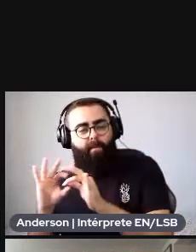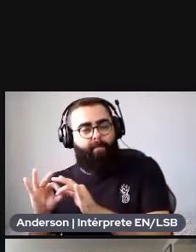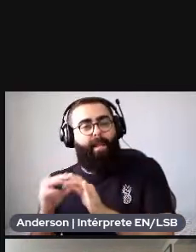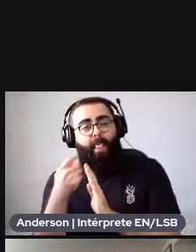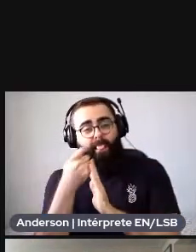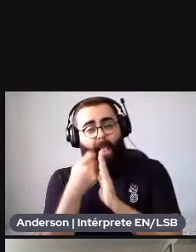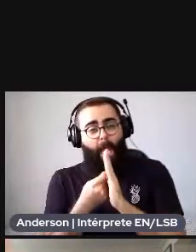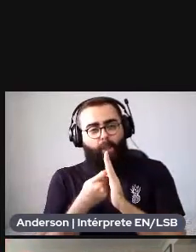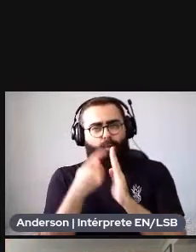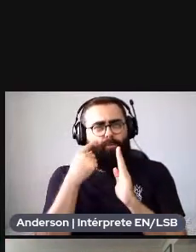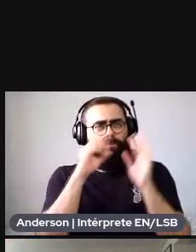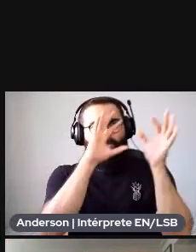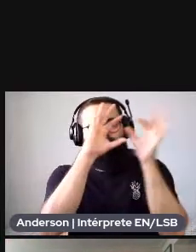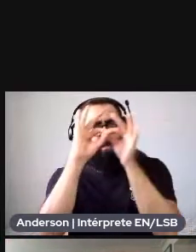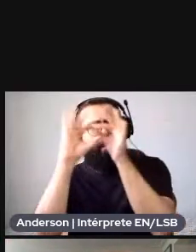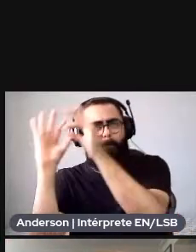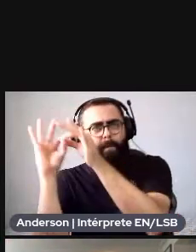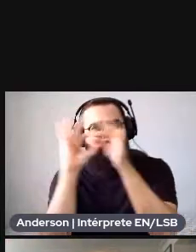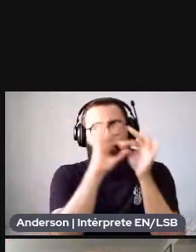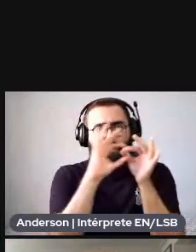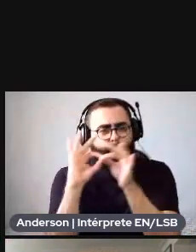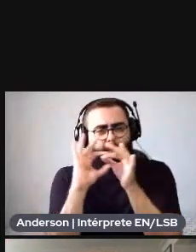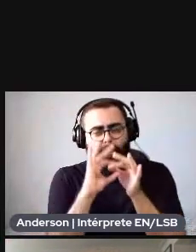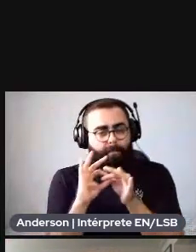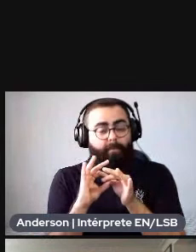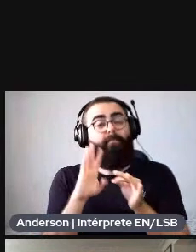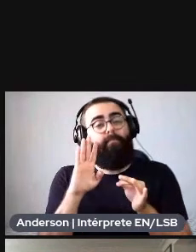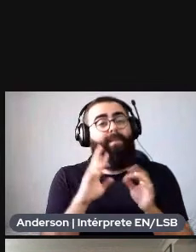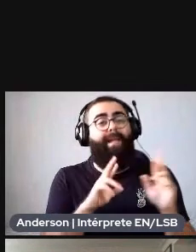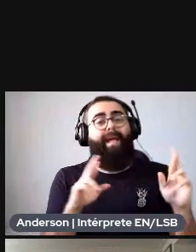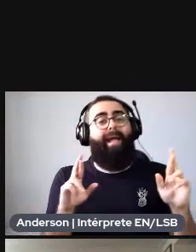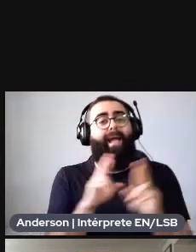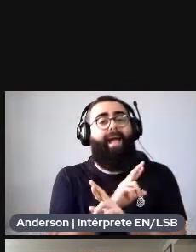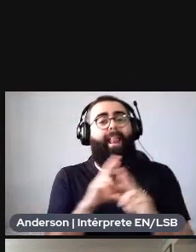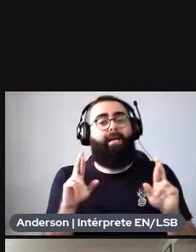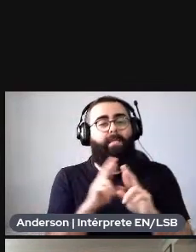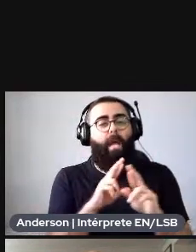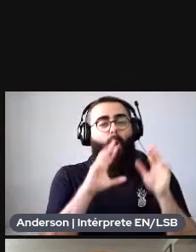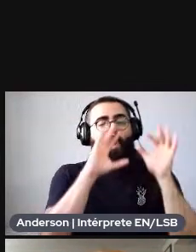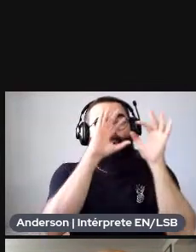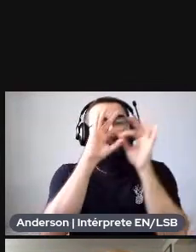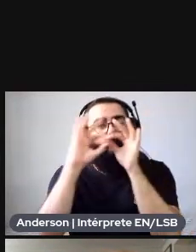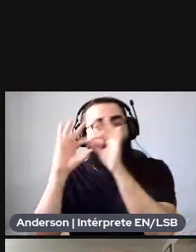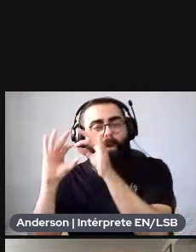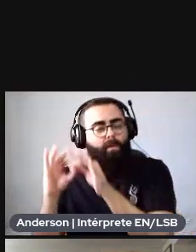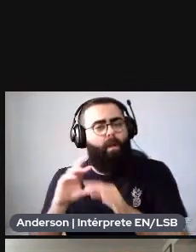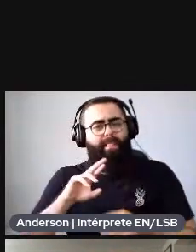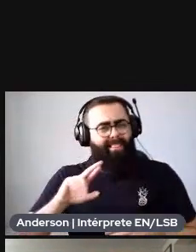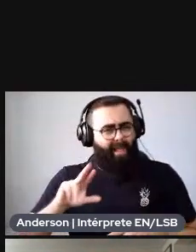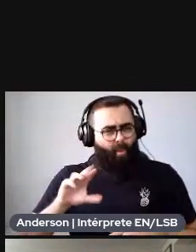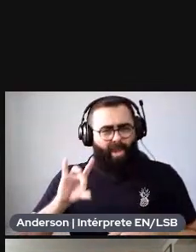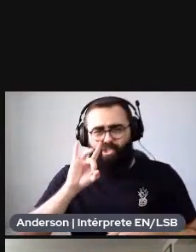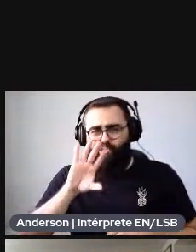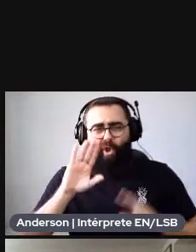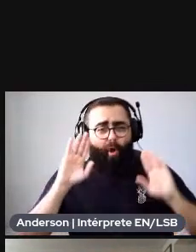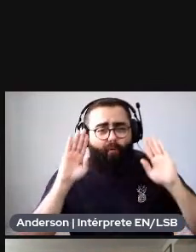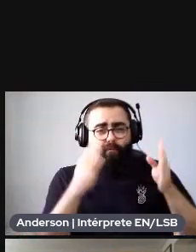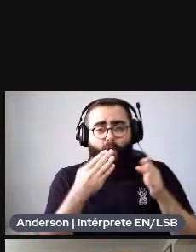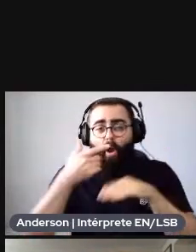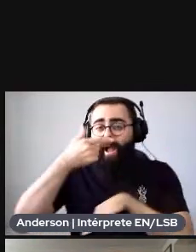não apenas relações coesivas de coesão lexical, mas também são de